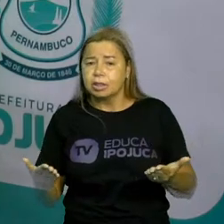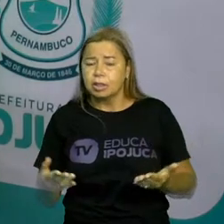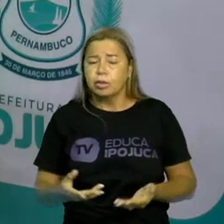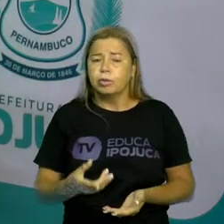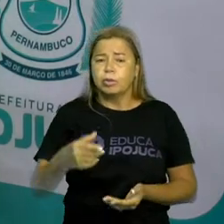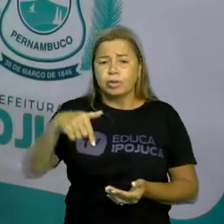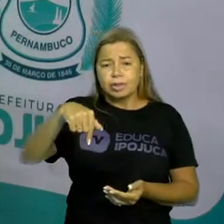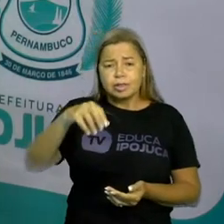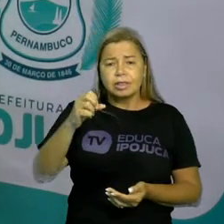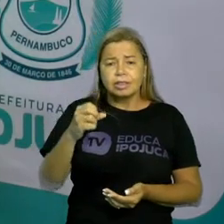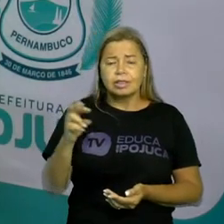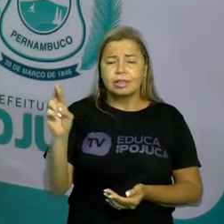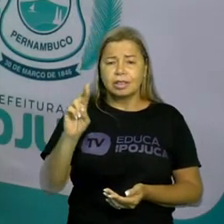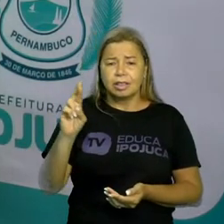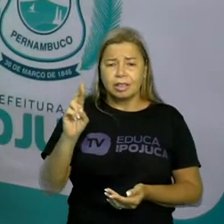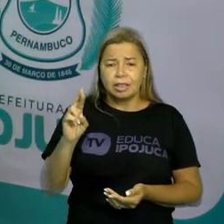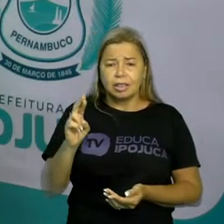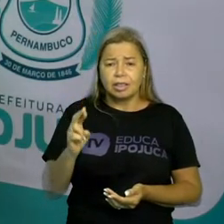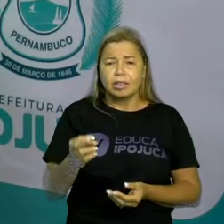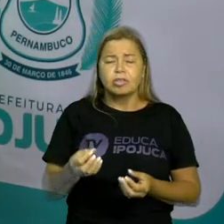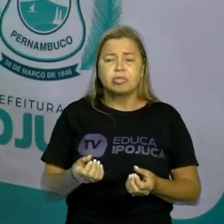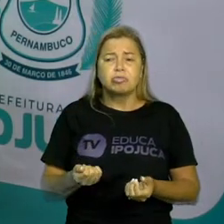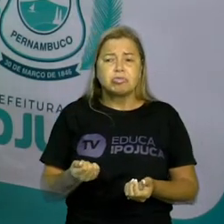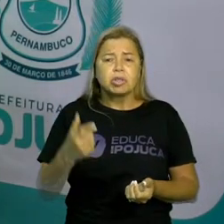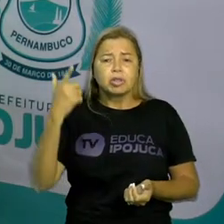para pagar a dívida de R$ 84,00?